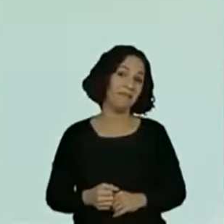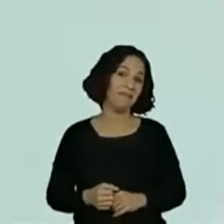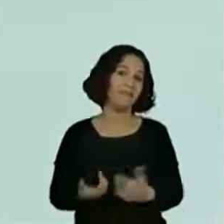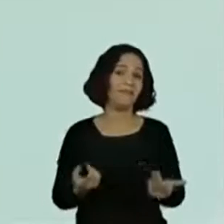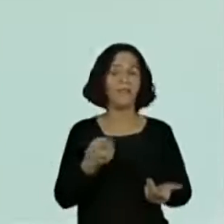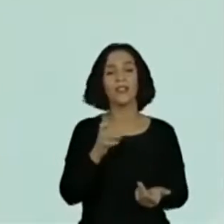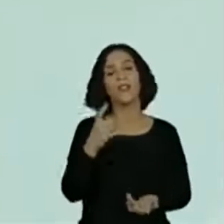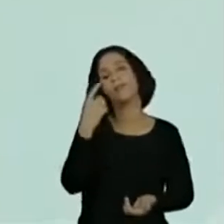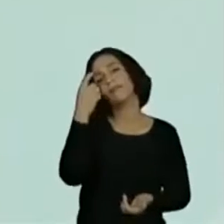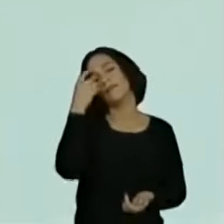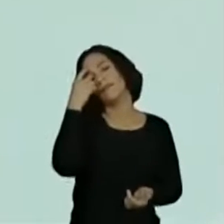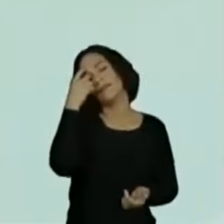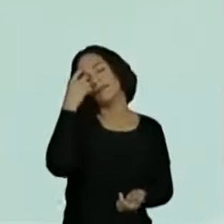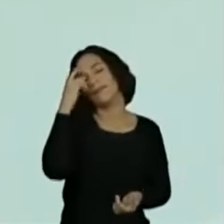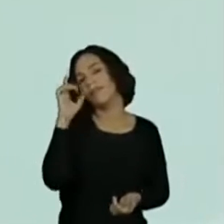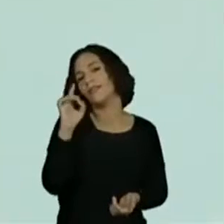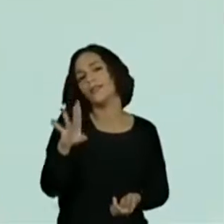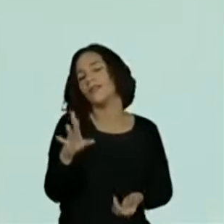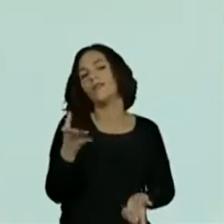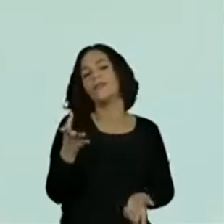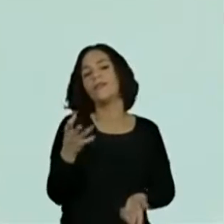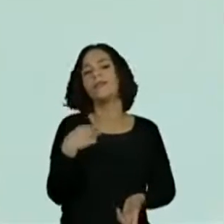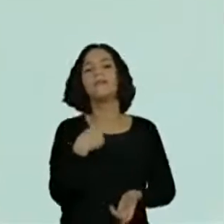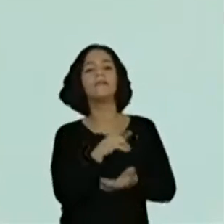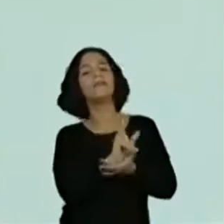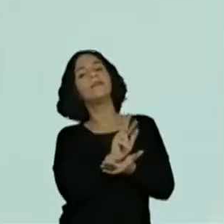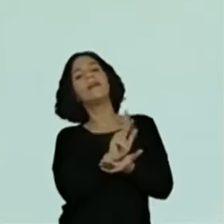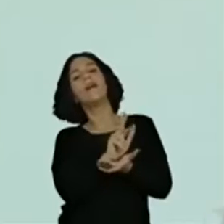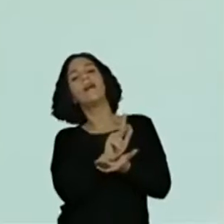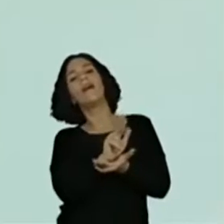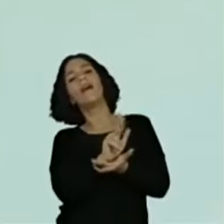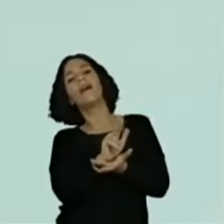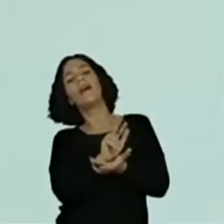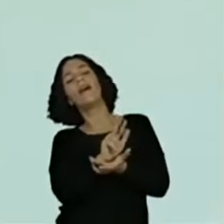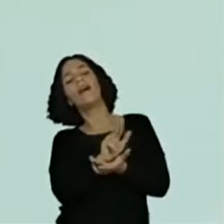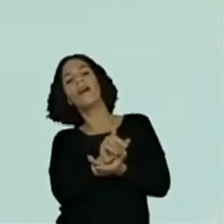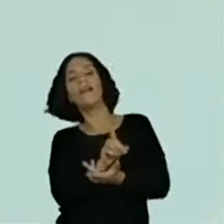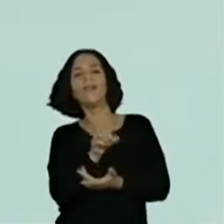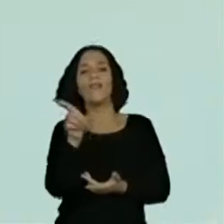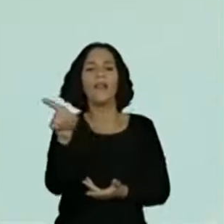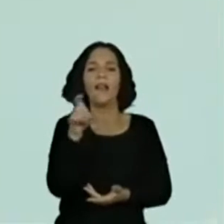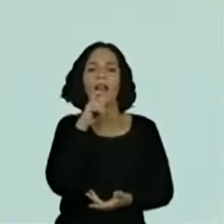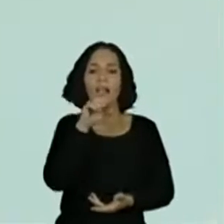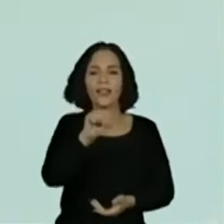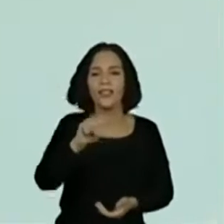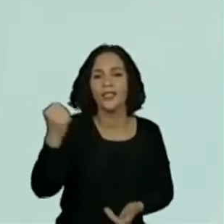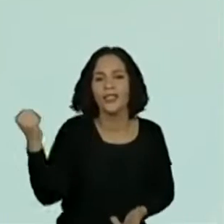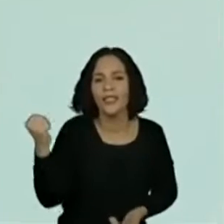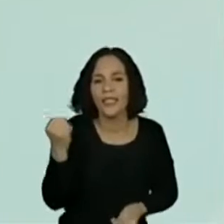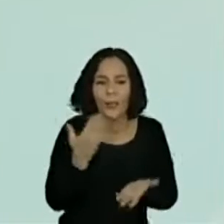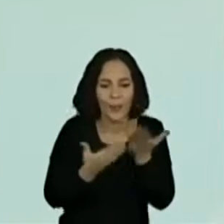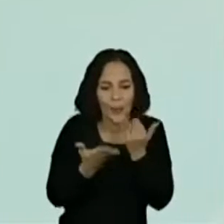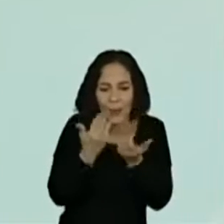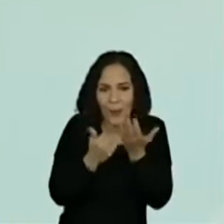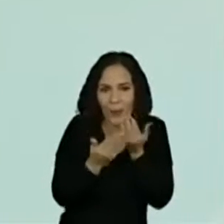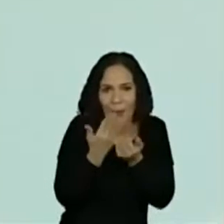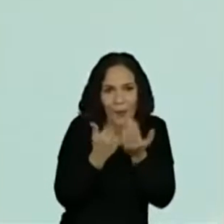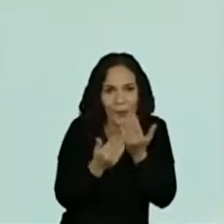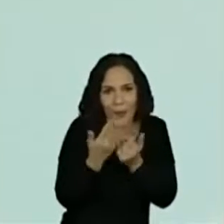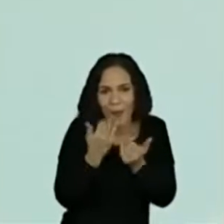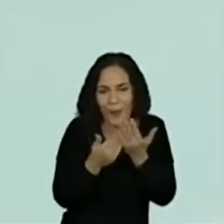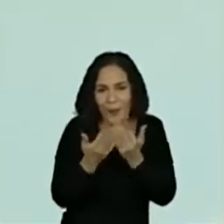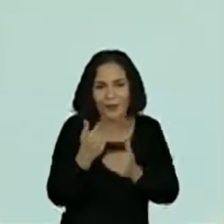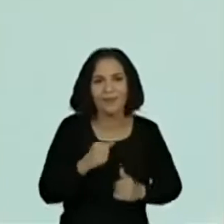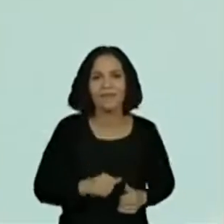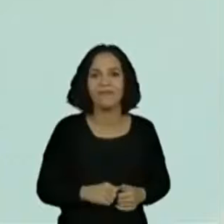única preocupação dela é ficar de pernas para o ar. Exato. E visitar a geladeira. Vocês viram, então, que a